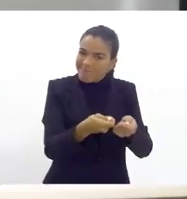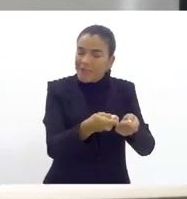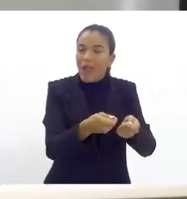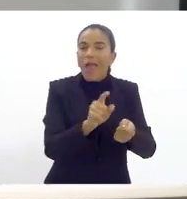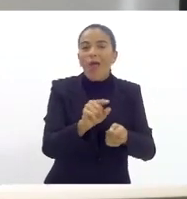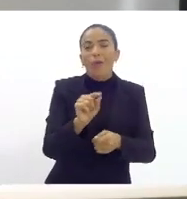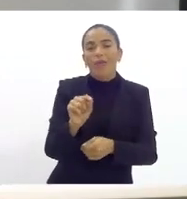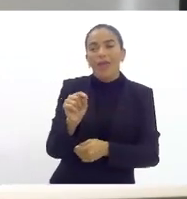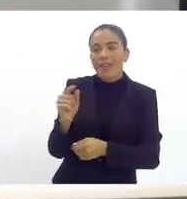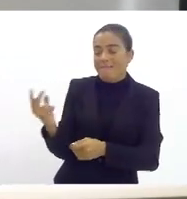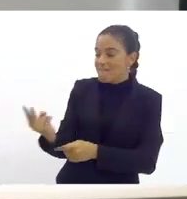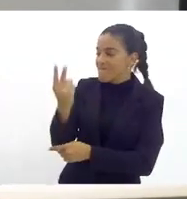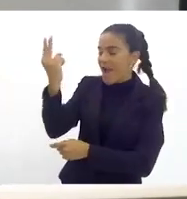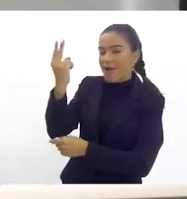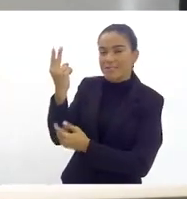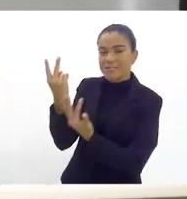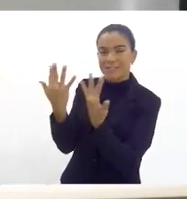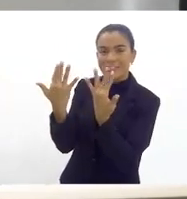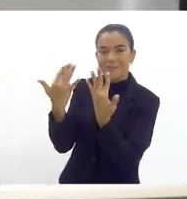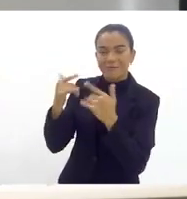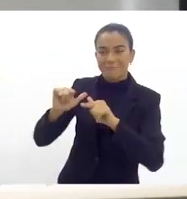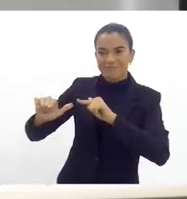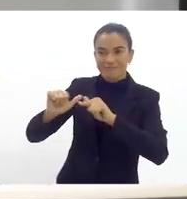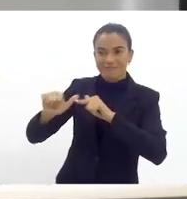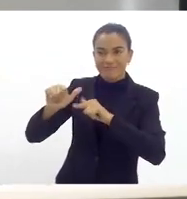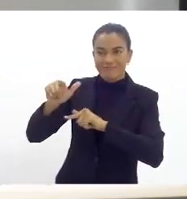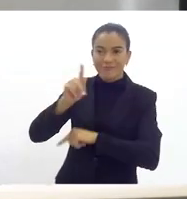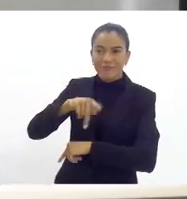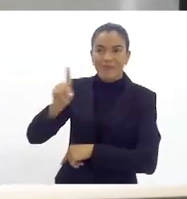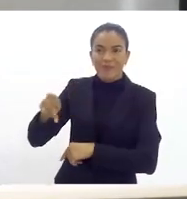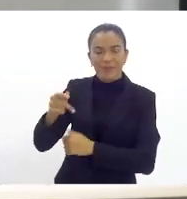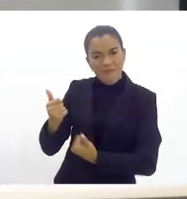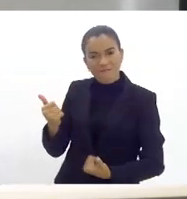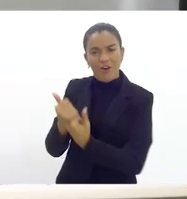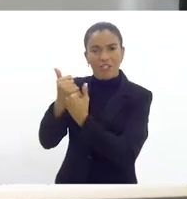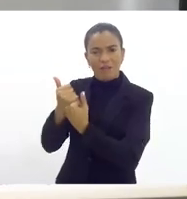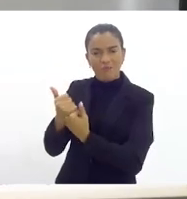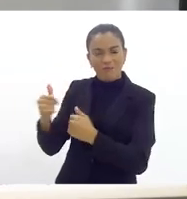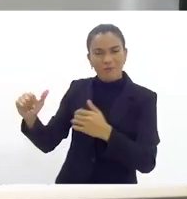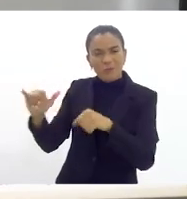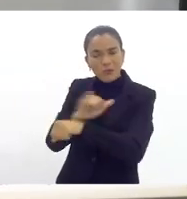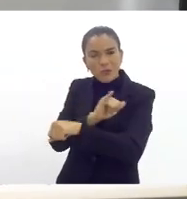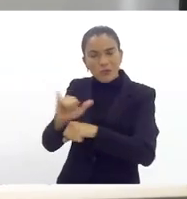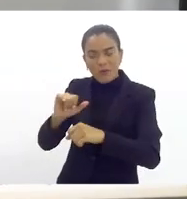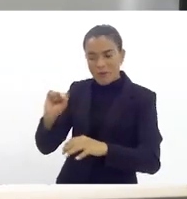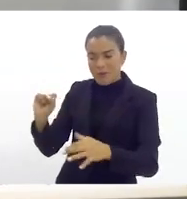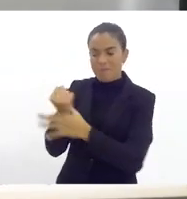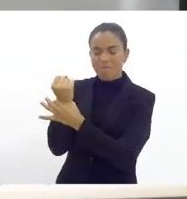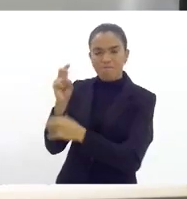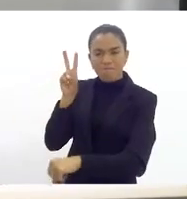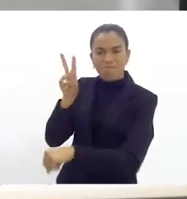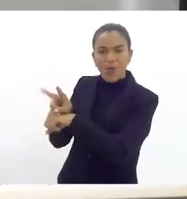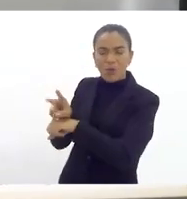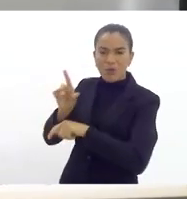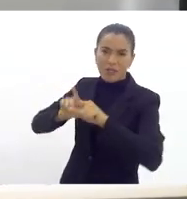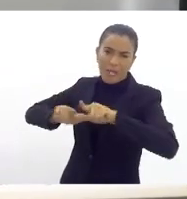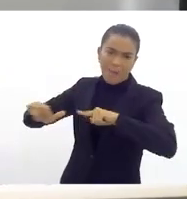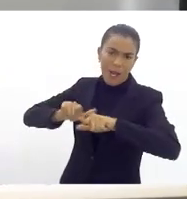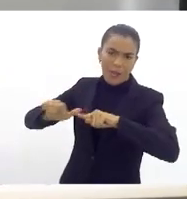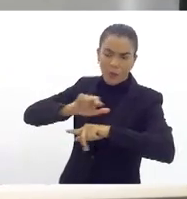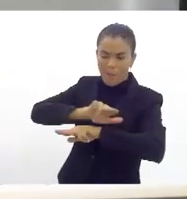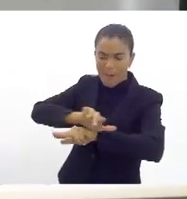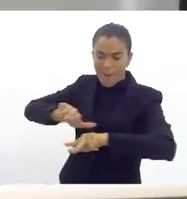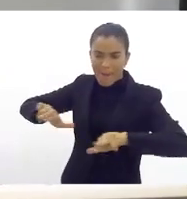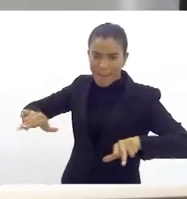é hiper valorização o aumento da valorização fortalecimento dos instrumentos de proteção das trabalhadoras e dos trabalhadores